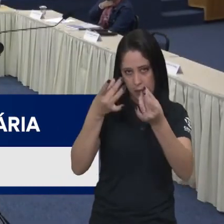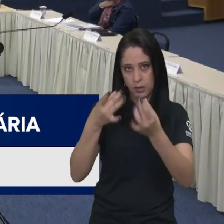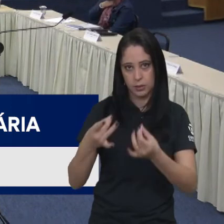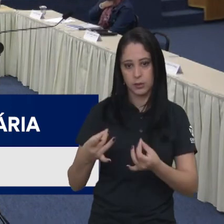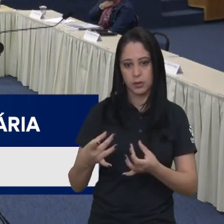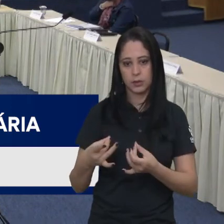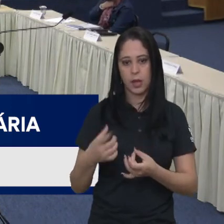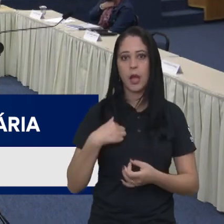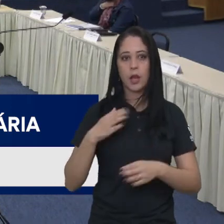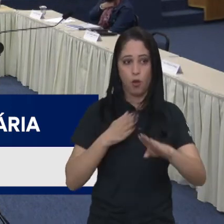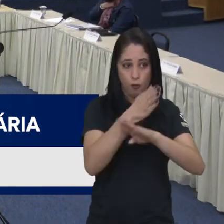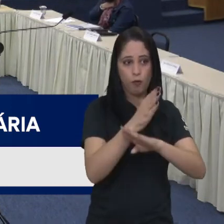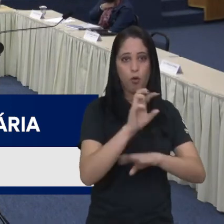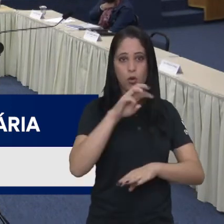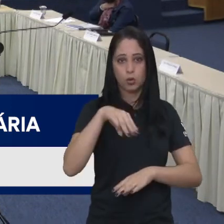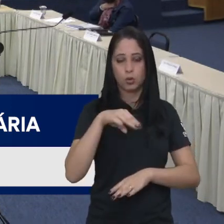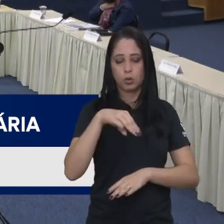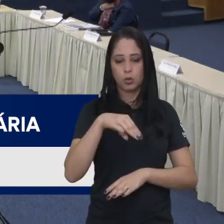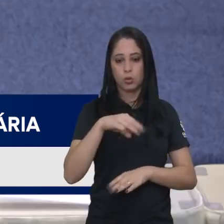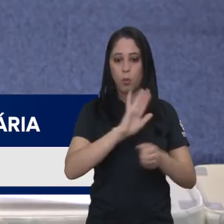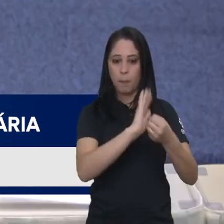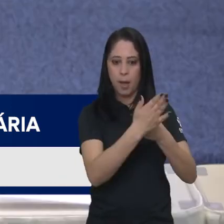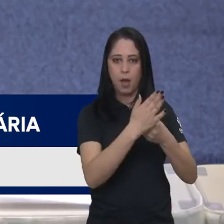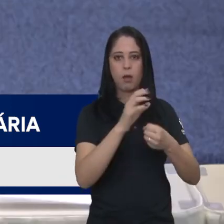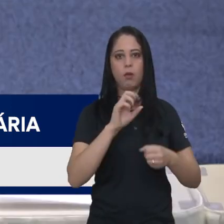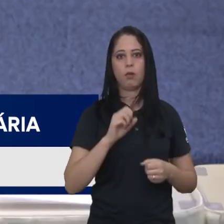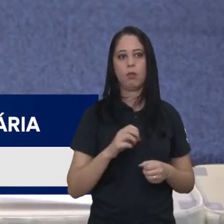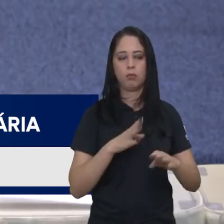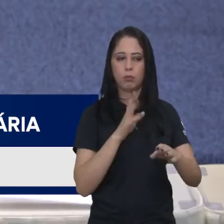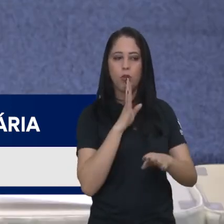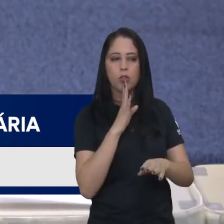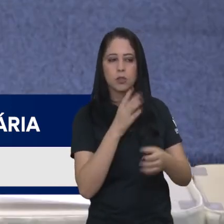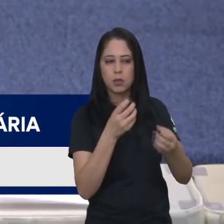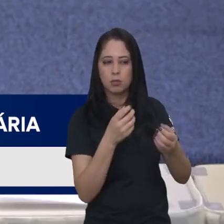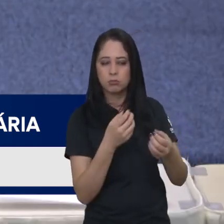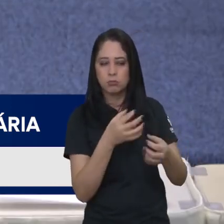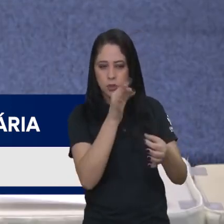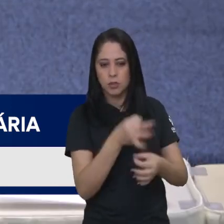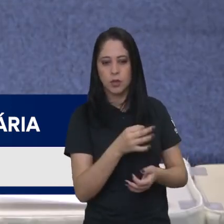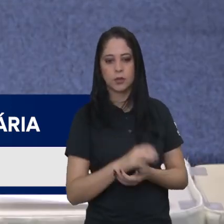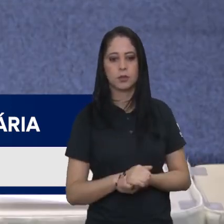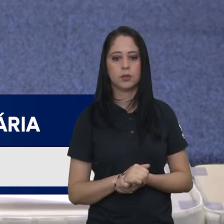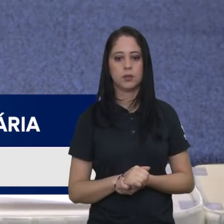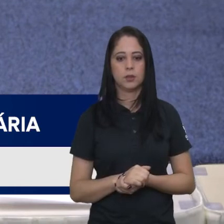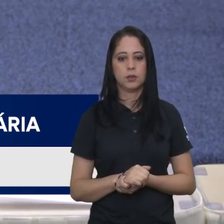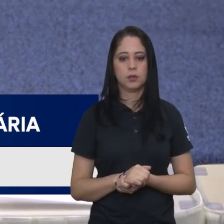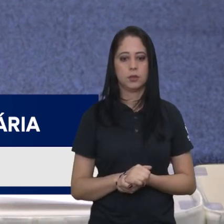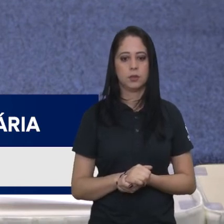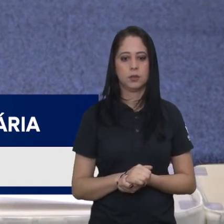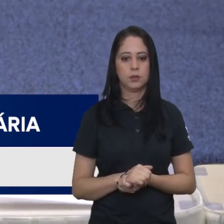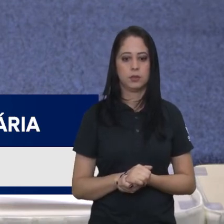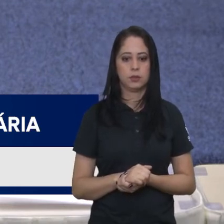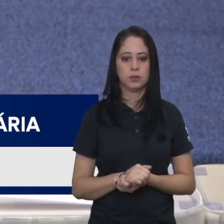eu estarei no Majestic para conhecer a situação. Deixa eu dar encaminhamento para a gente encerrar, daí a gente pode conversar.